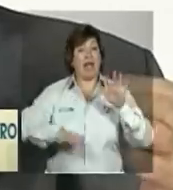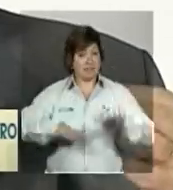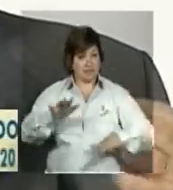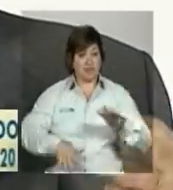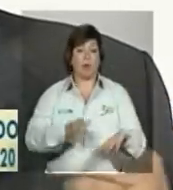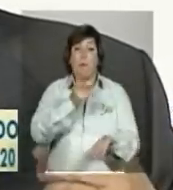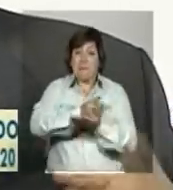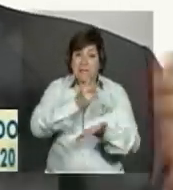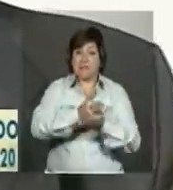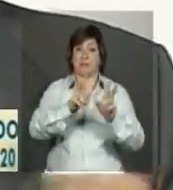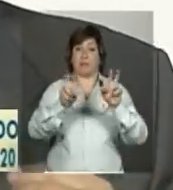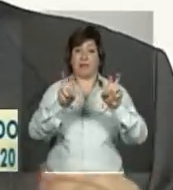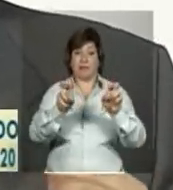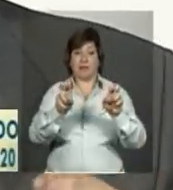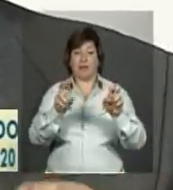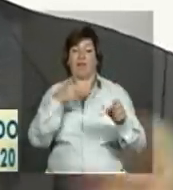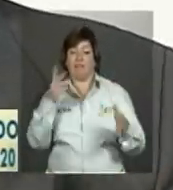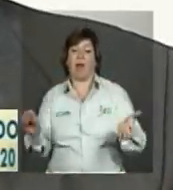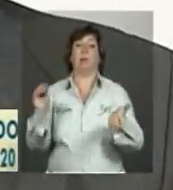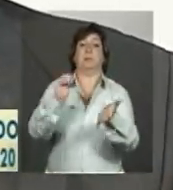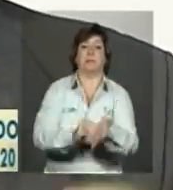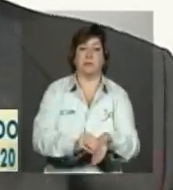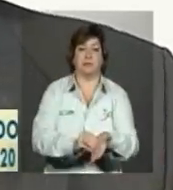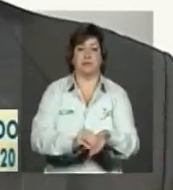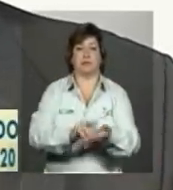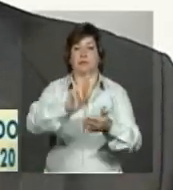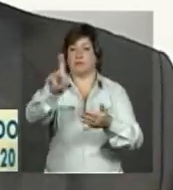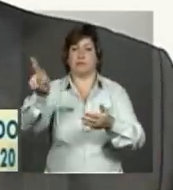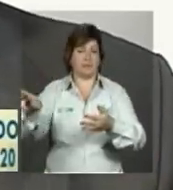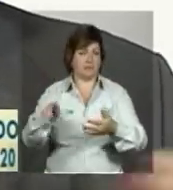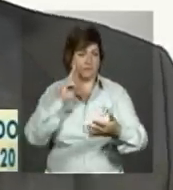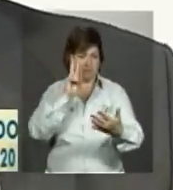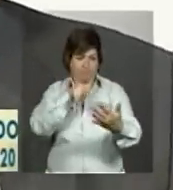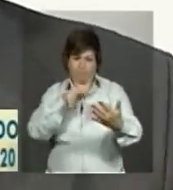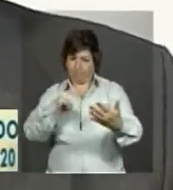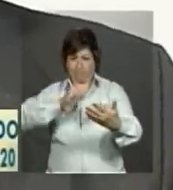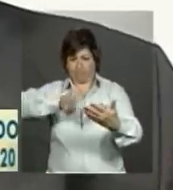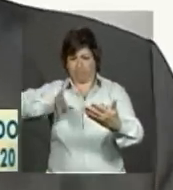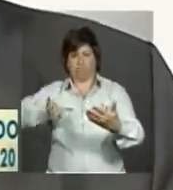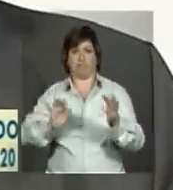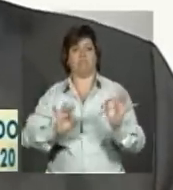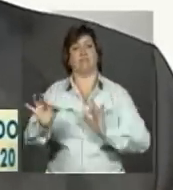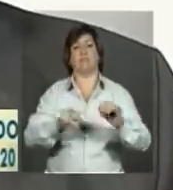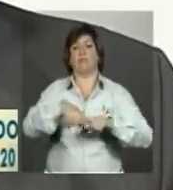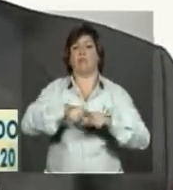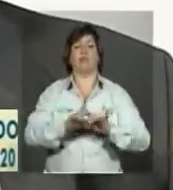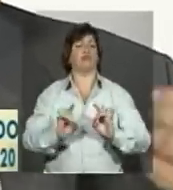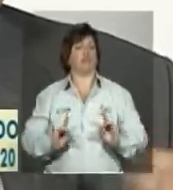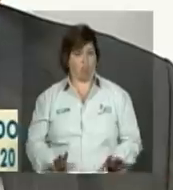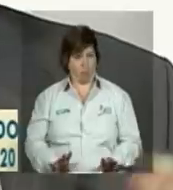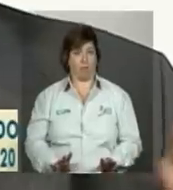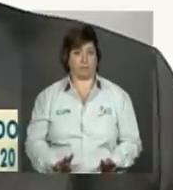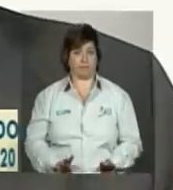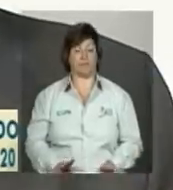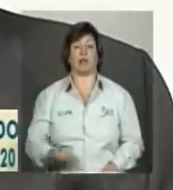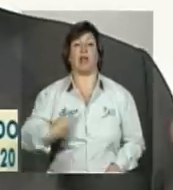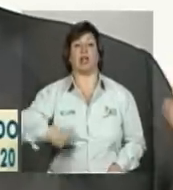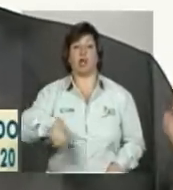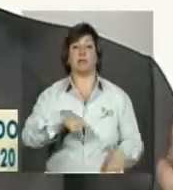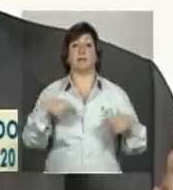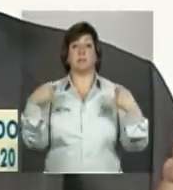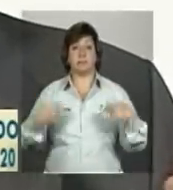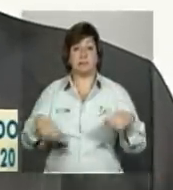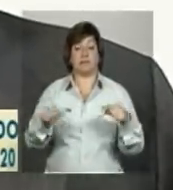tema era enxertado em diferentes pontos por diferentes grupos de negociação. Nós tivemos que fazer